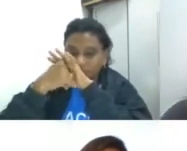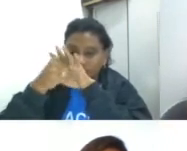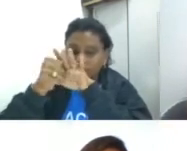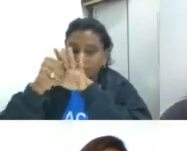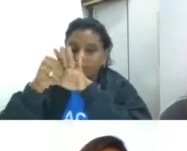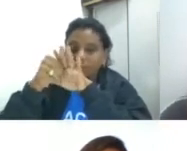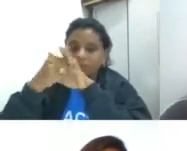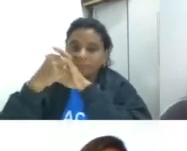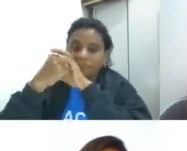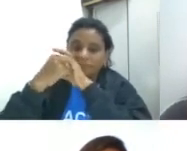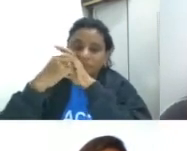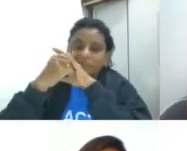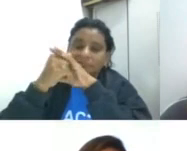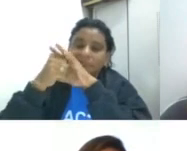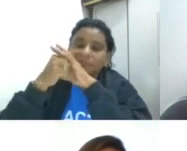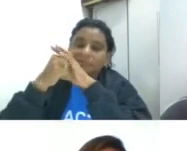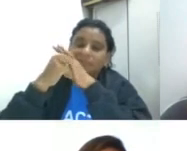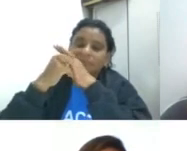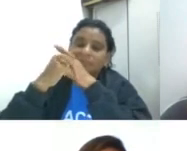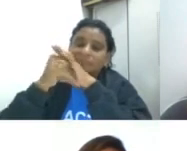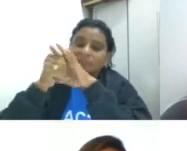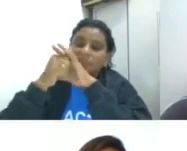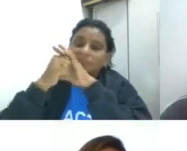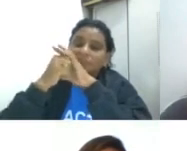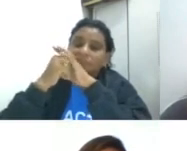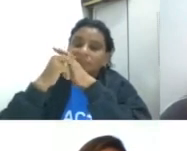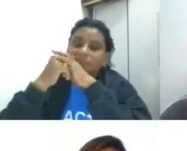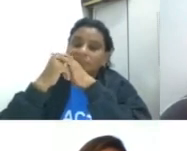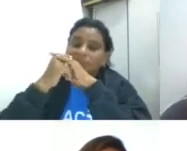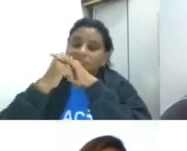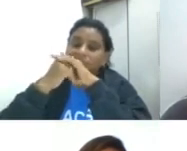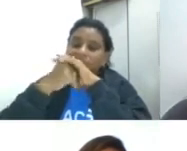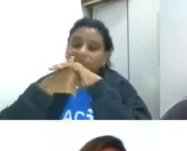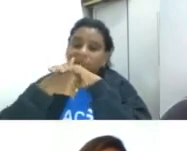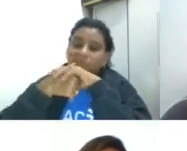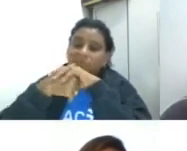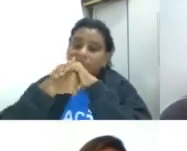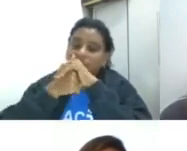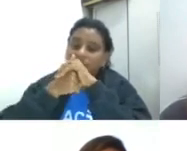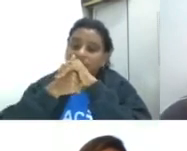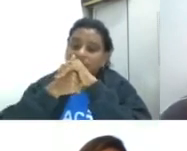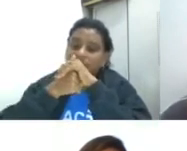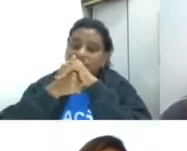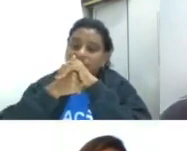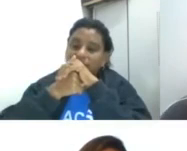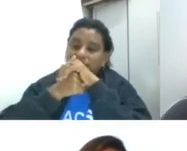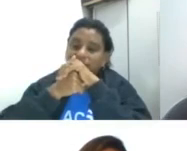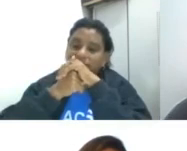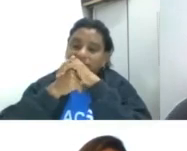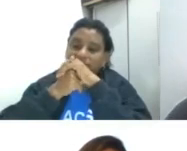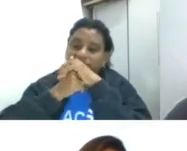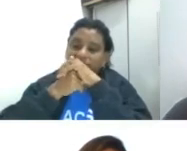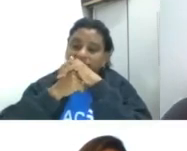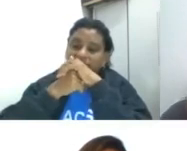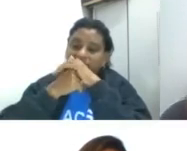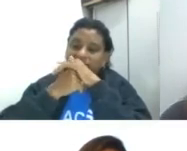saúde o ACS deve fazer a observação das tomadas de medicação de segunda a sexta-feira que é como traz a recomendação do Ministério mas